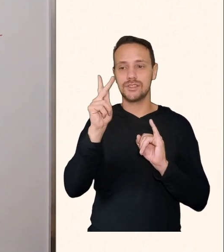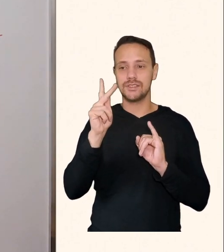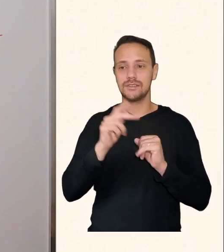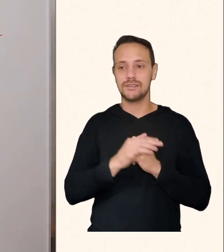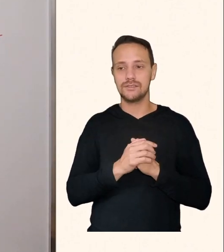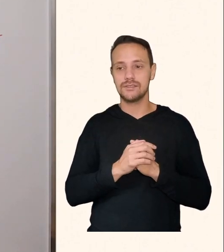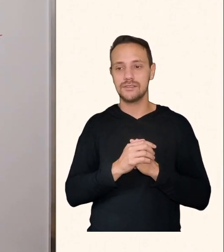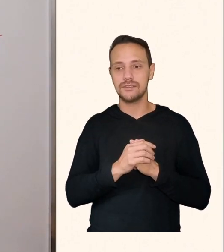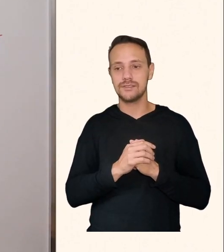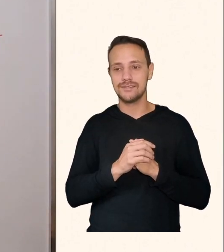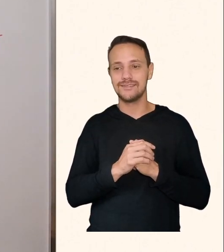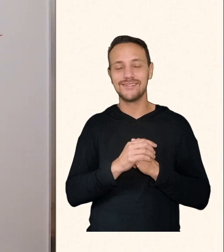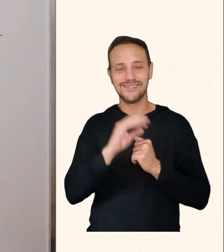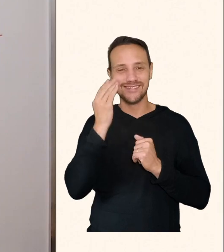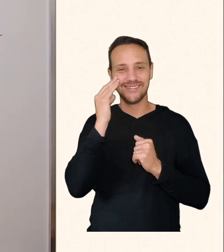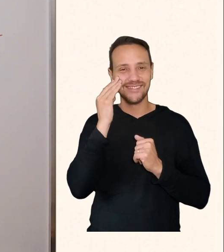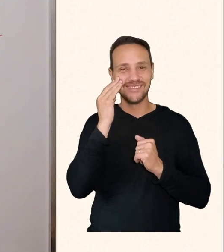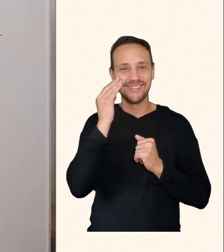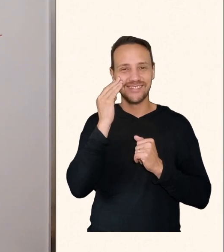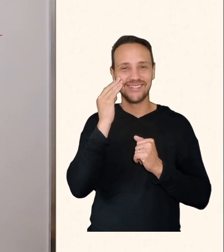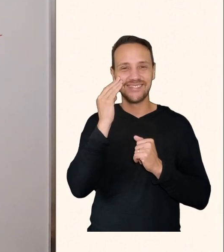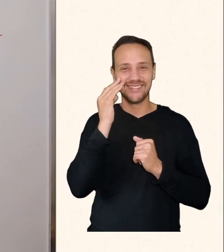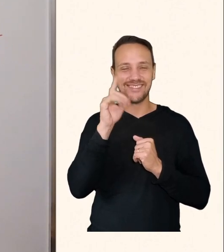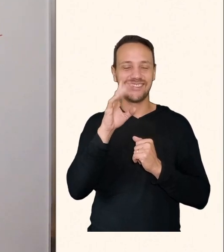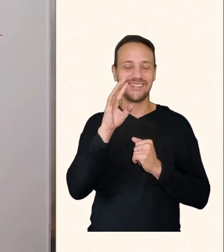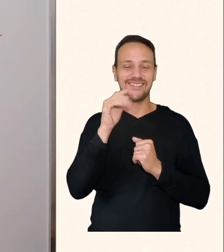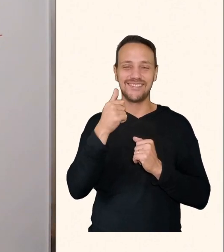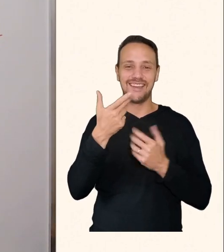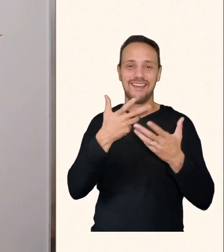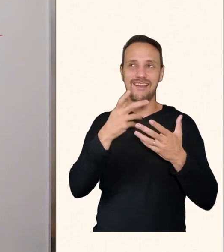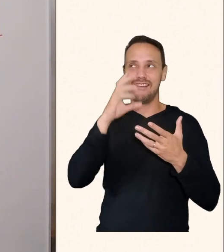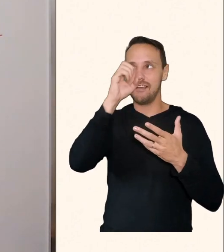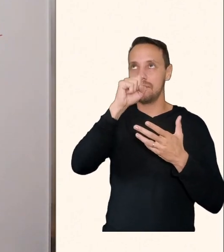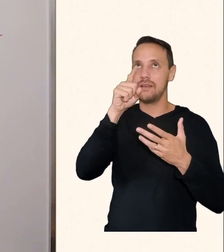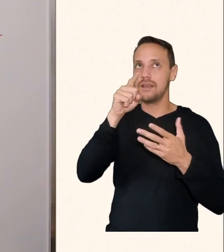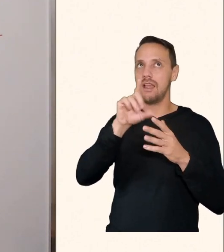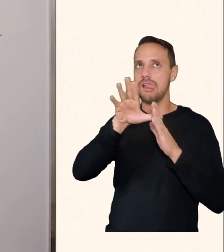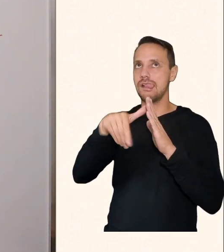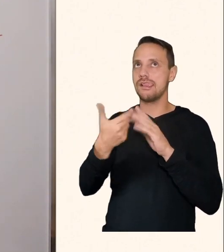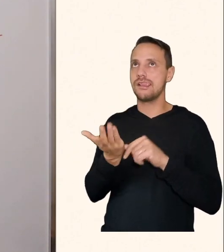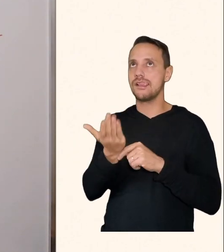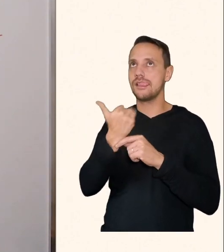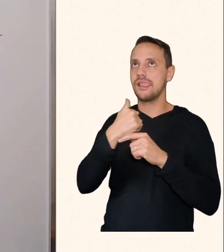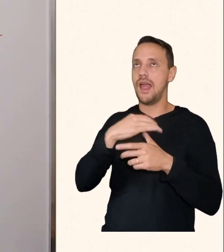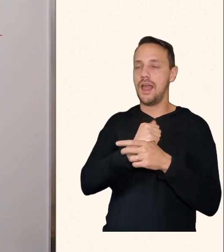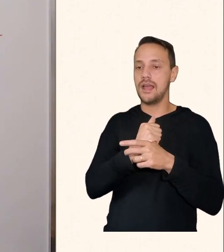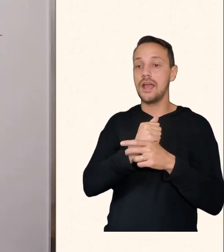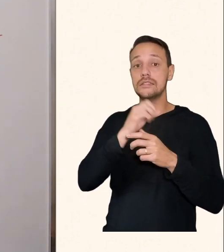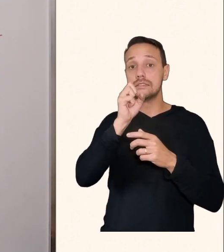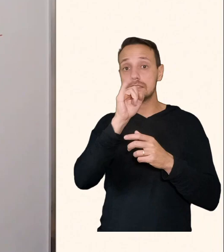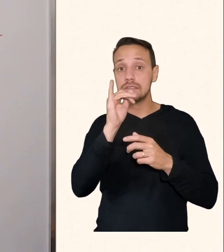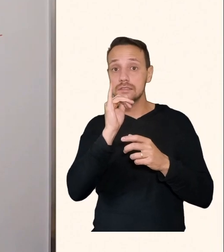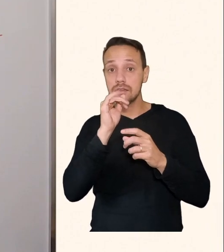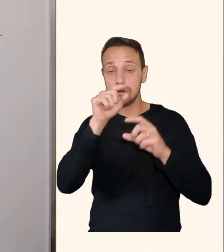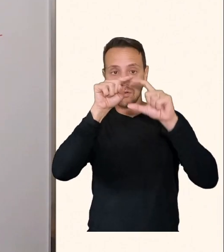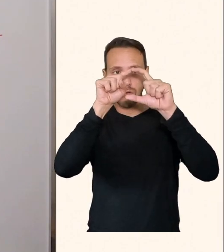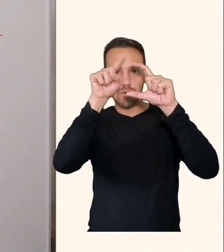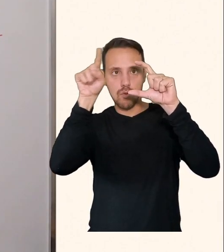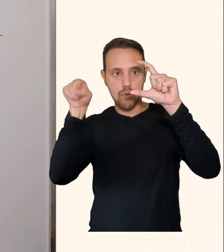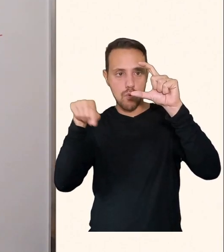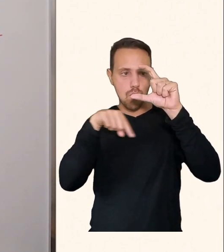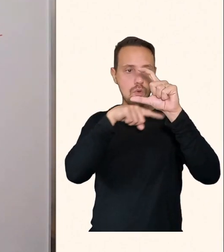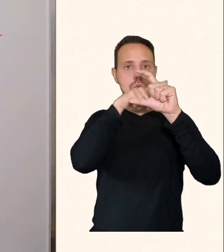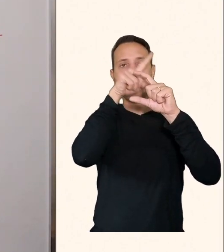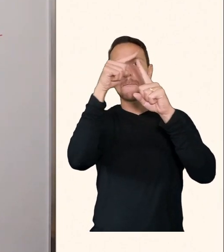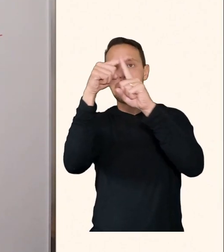K vetor J. K vetor J, menos I. No sentido, então você põe IJK,